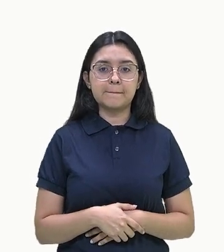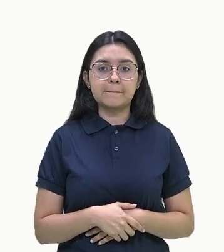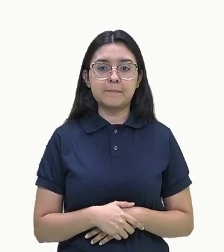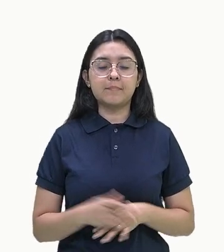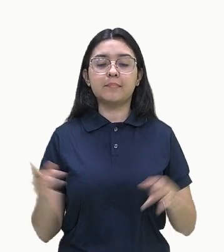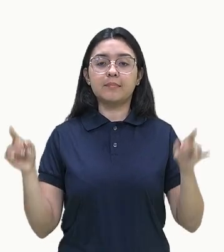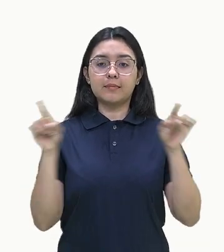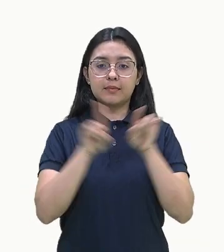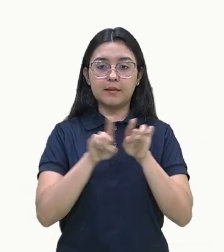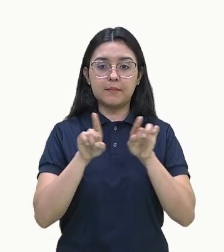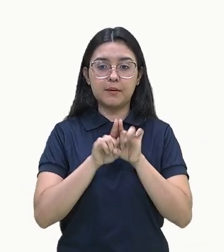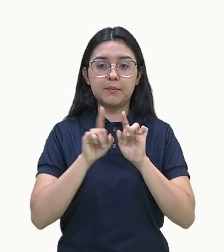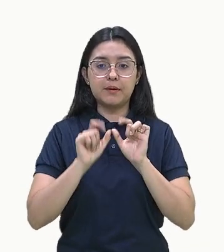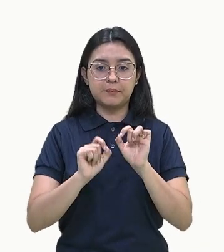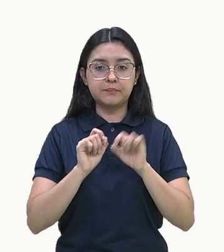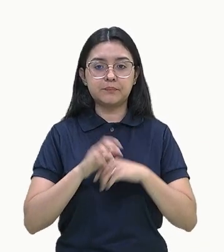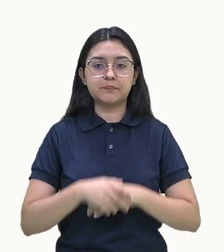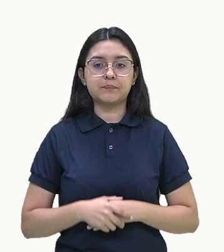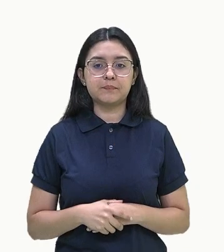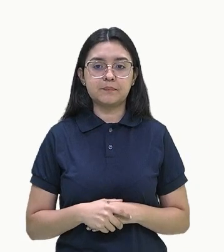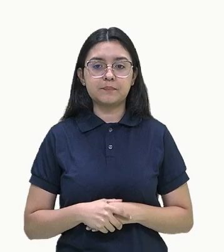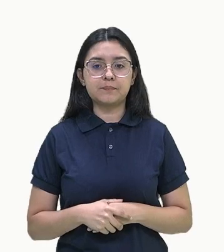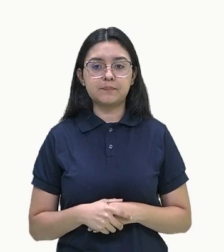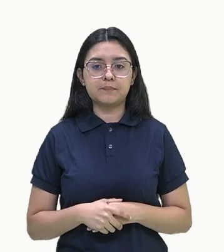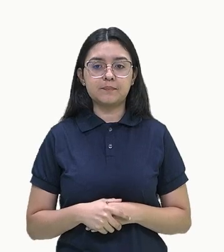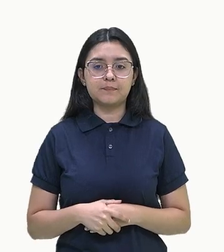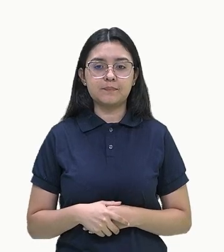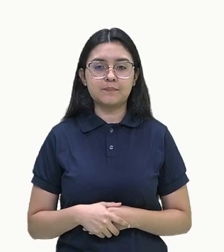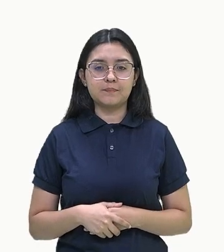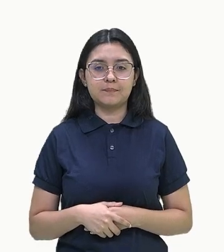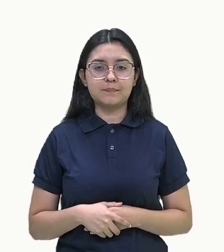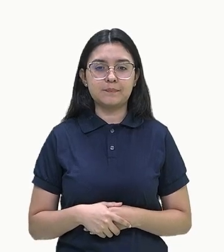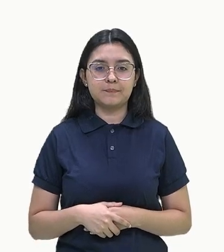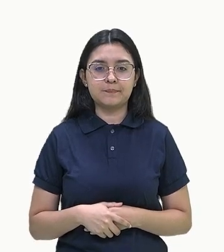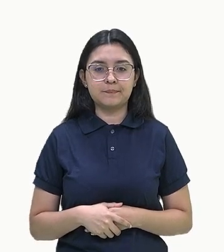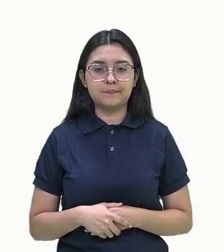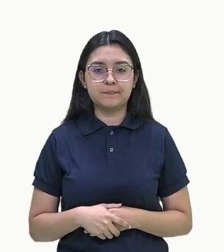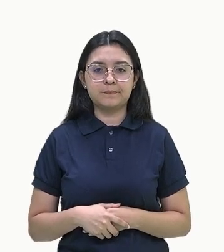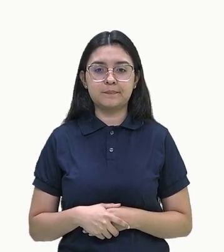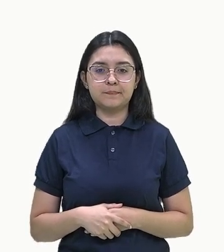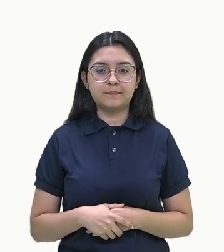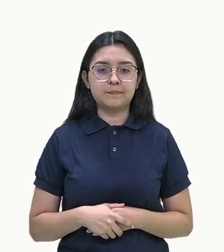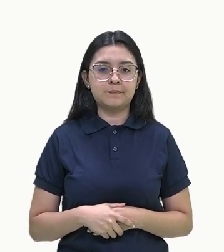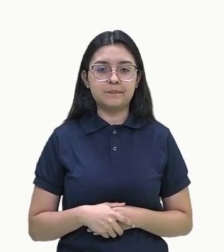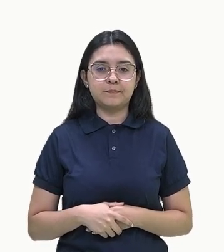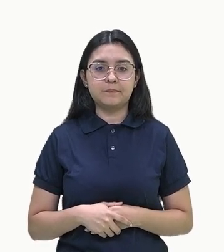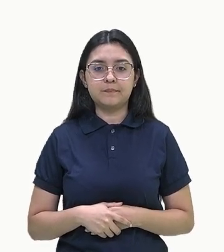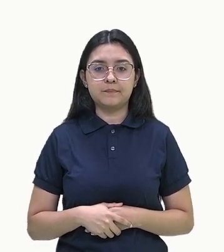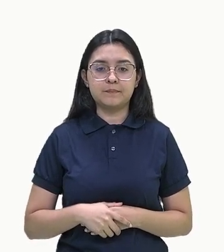e também do intestino grosso, né? Aqui